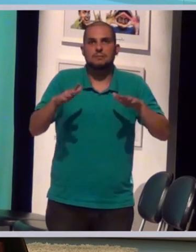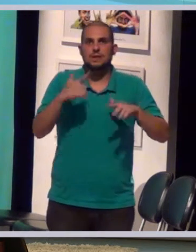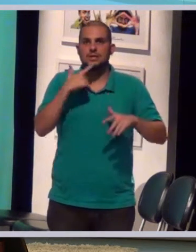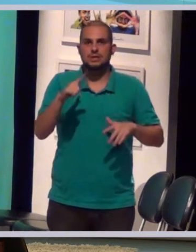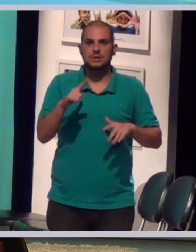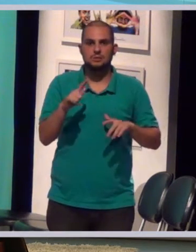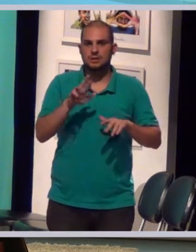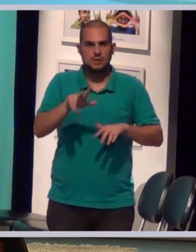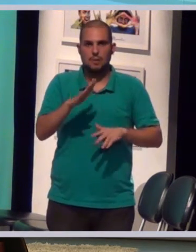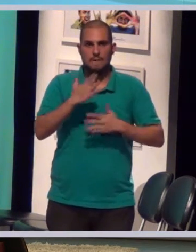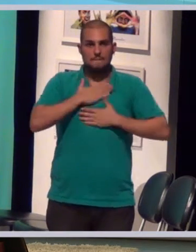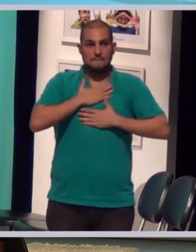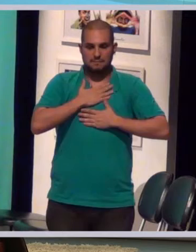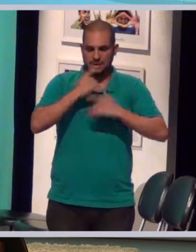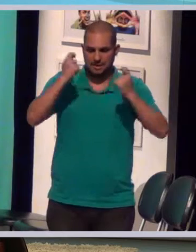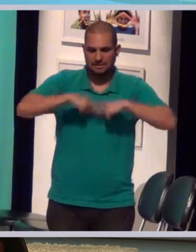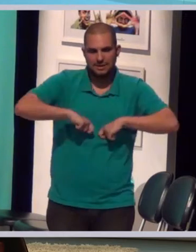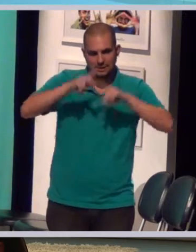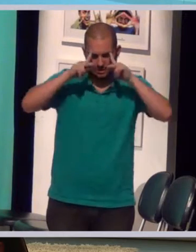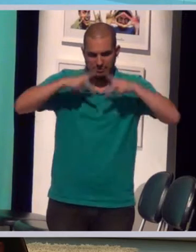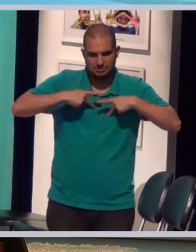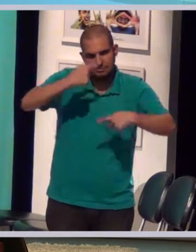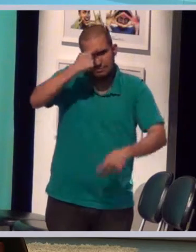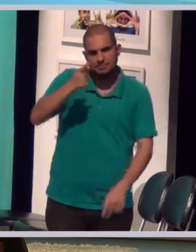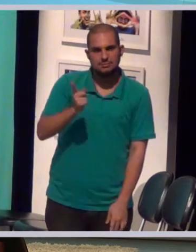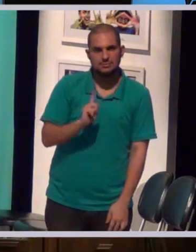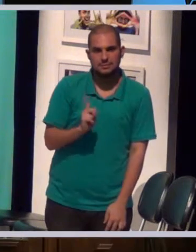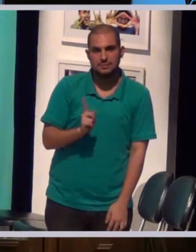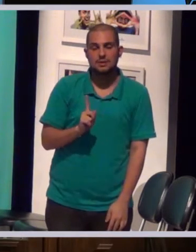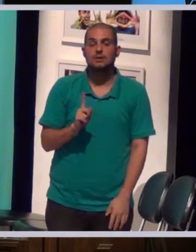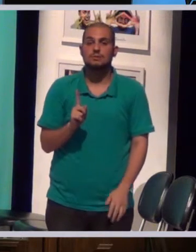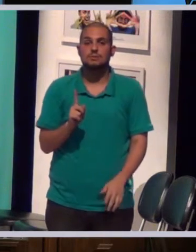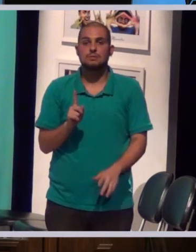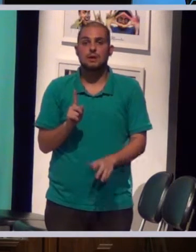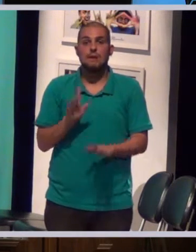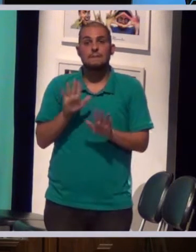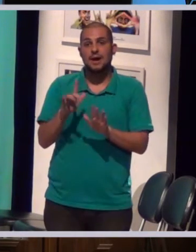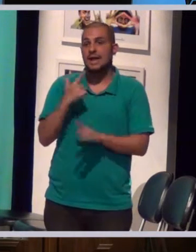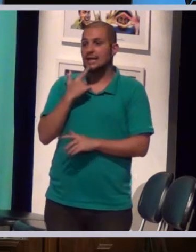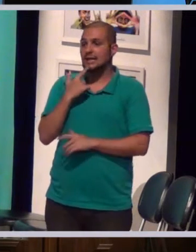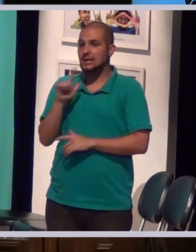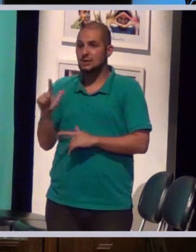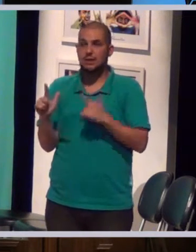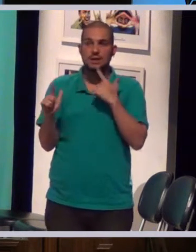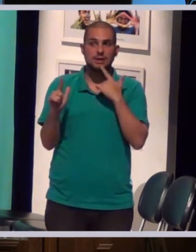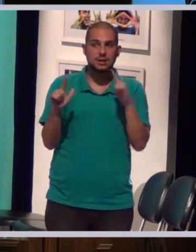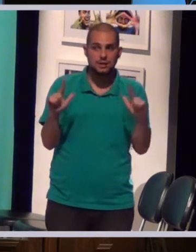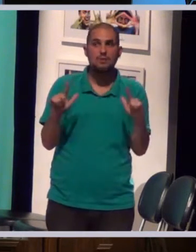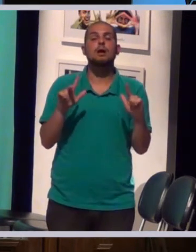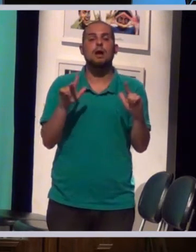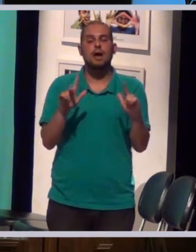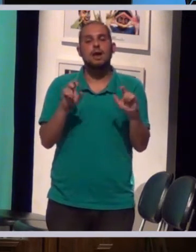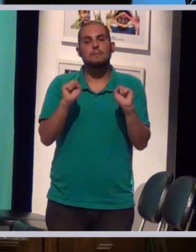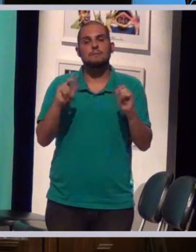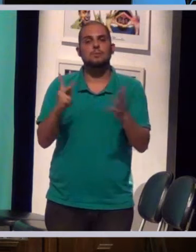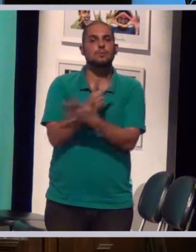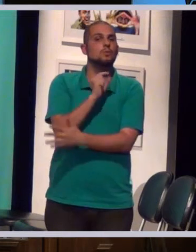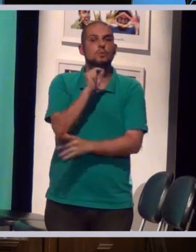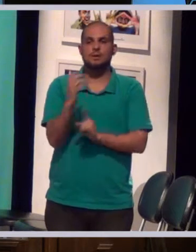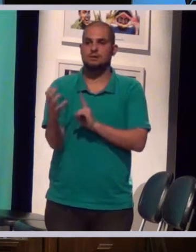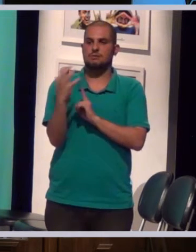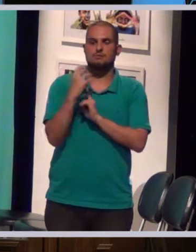minha capacidade de memória pura e simplesmente. Mas a língua na qual o teste é administrado pode